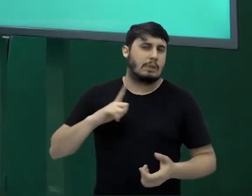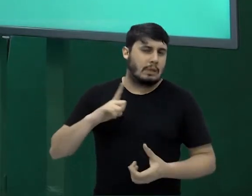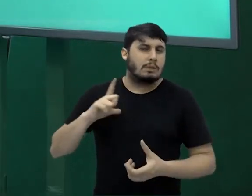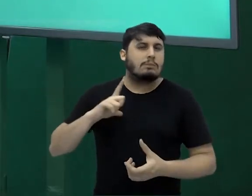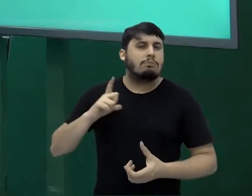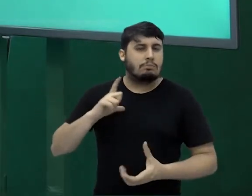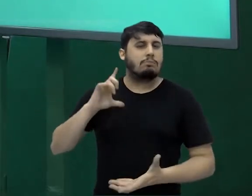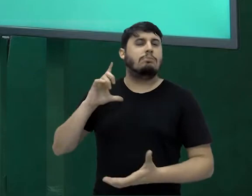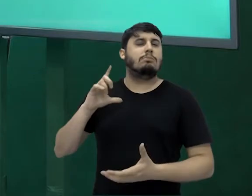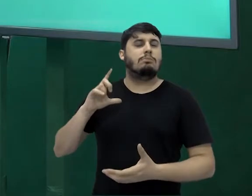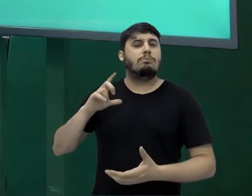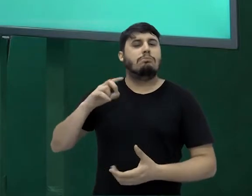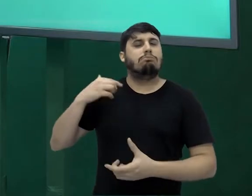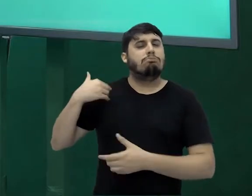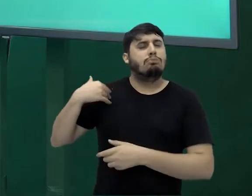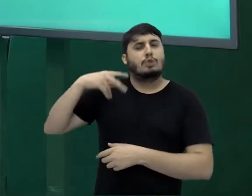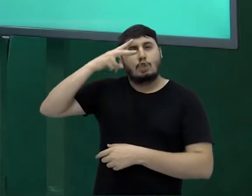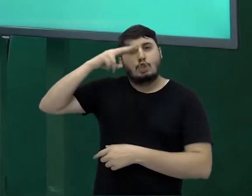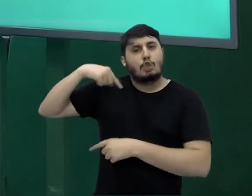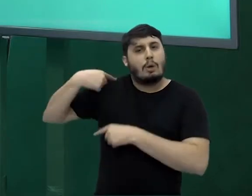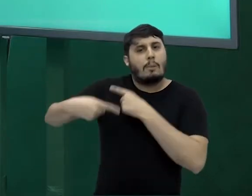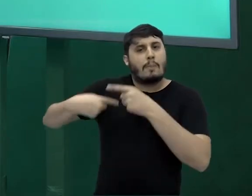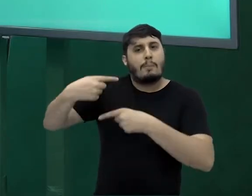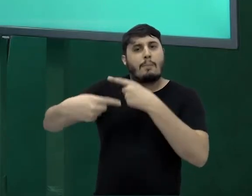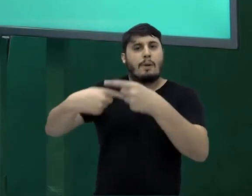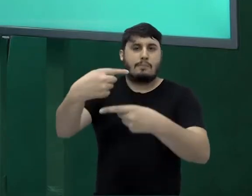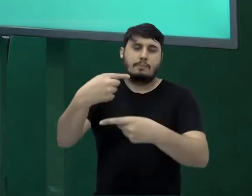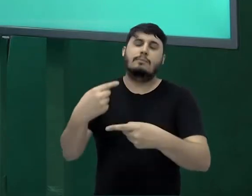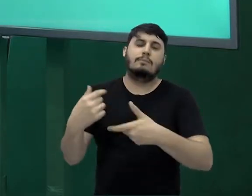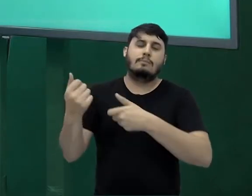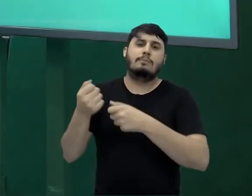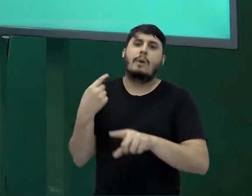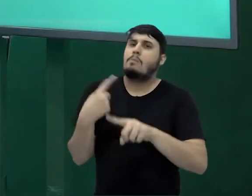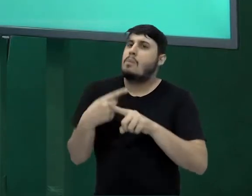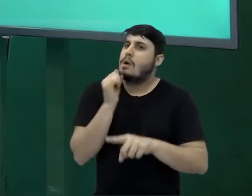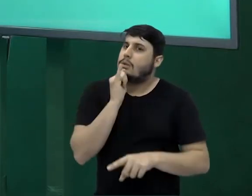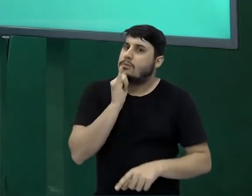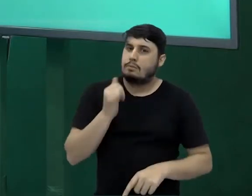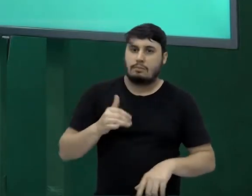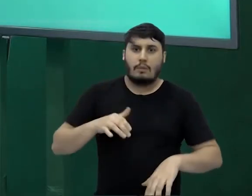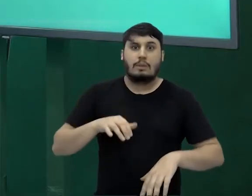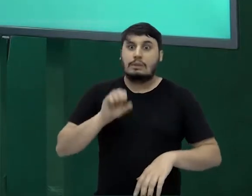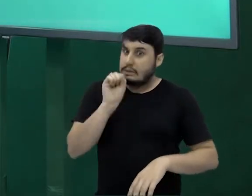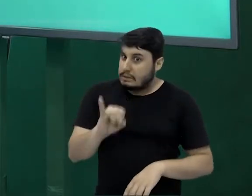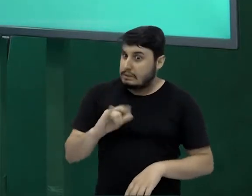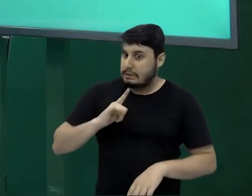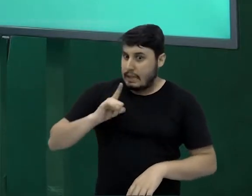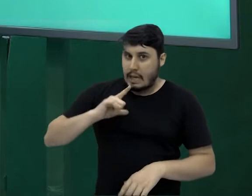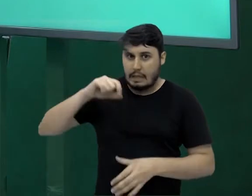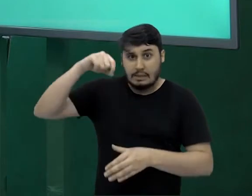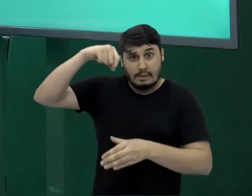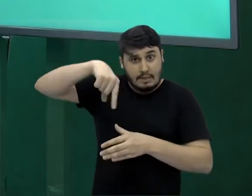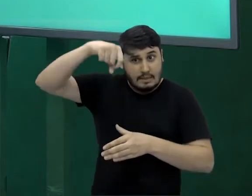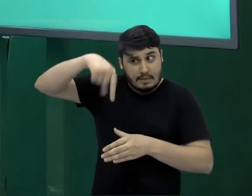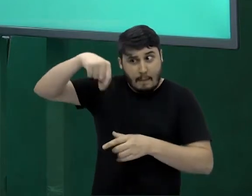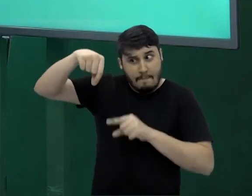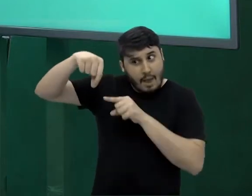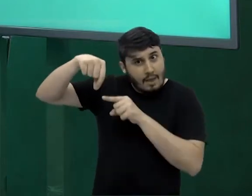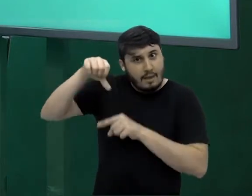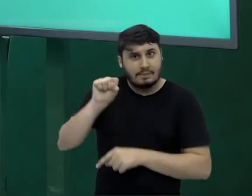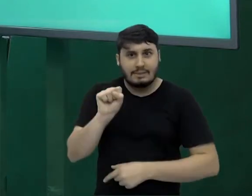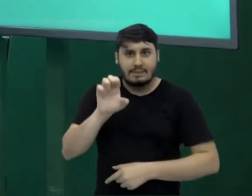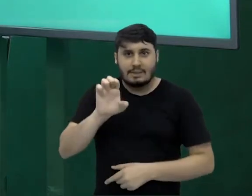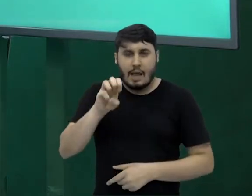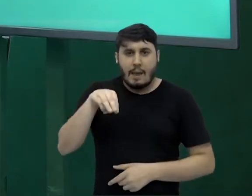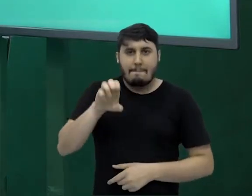quê? Porque a partir do momento que você começa a ter sementes, você começa a desenvolver sementes, tá,